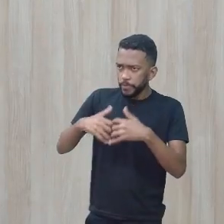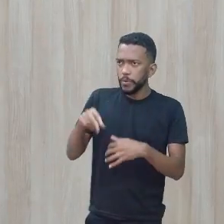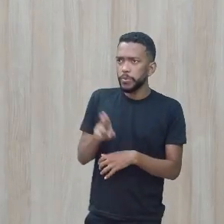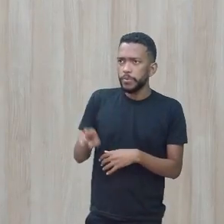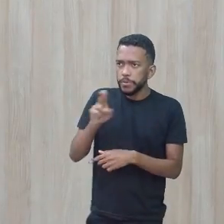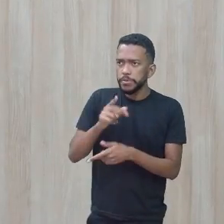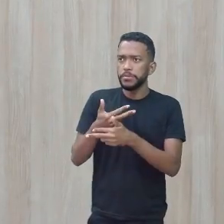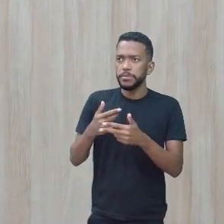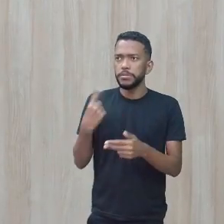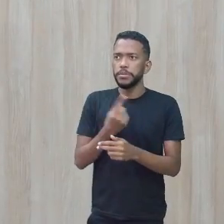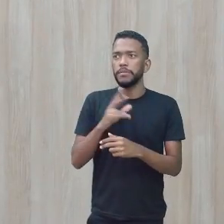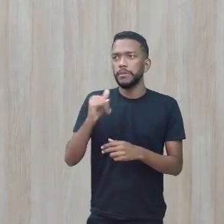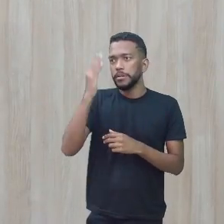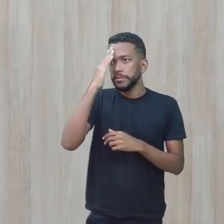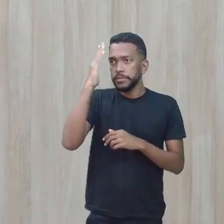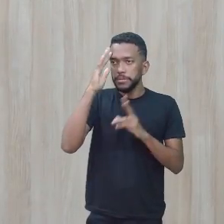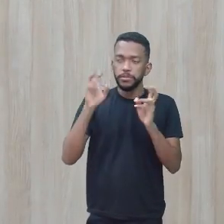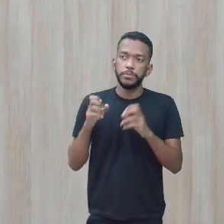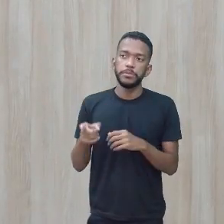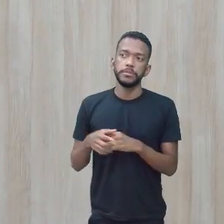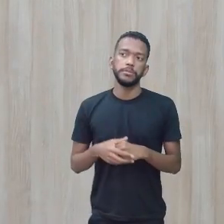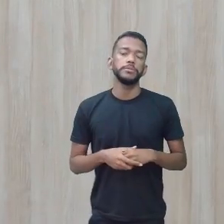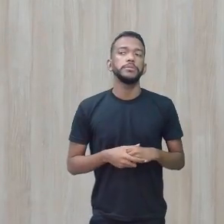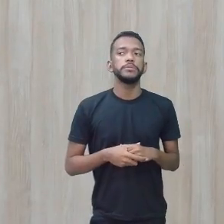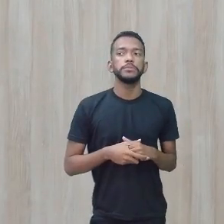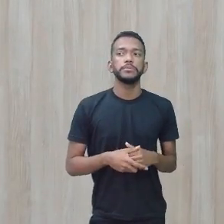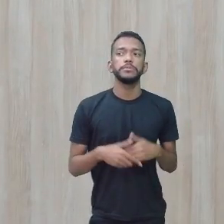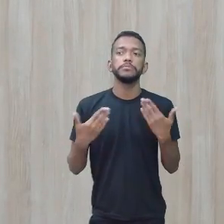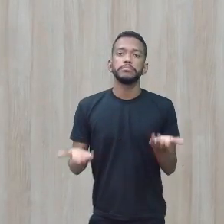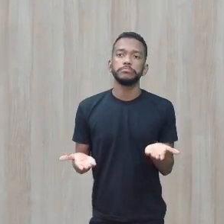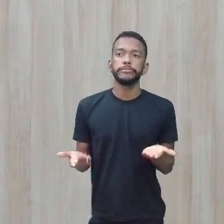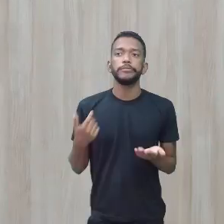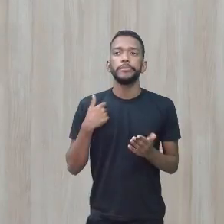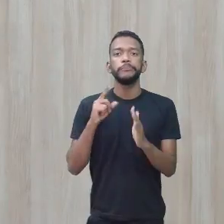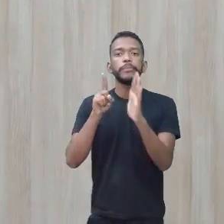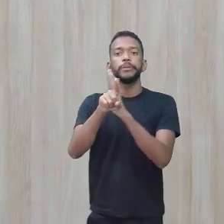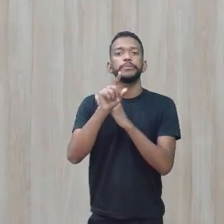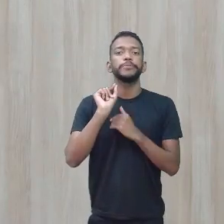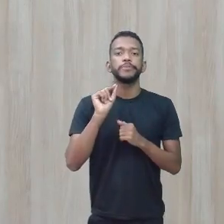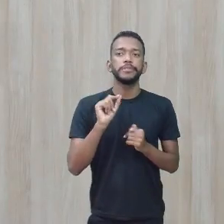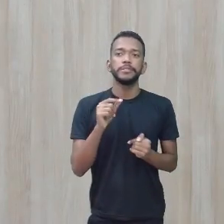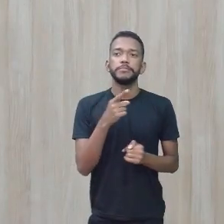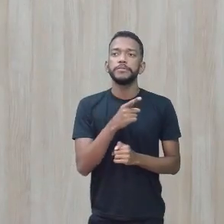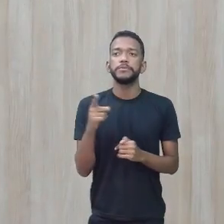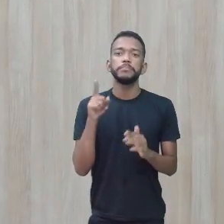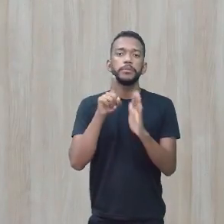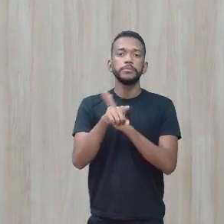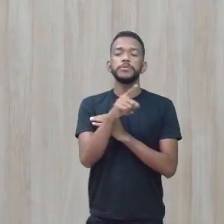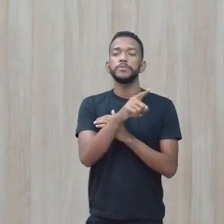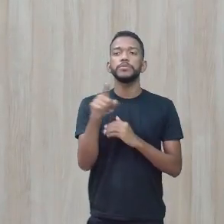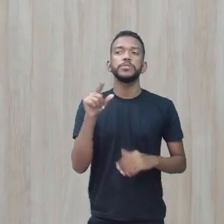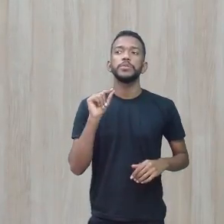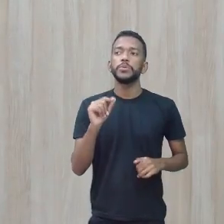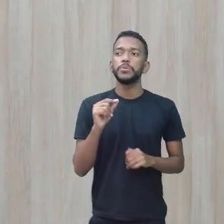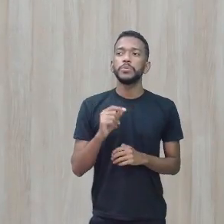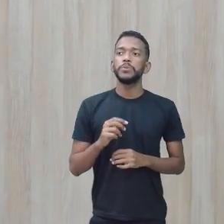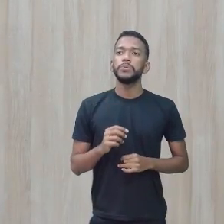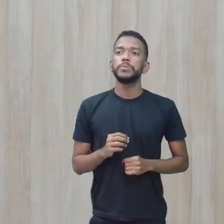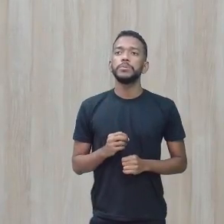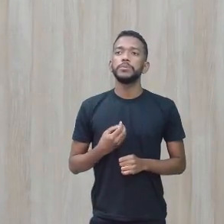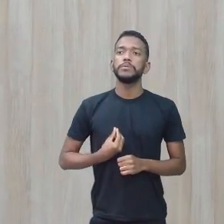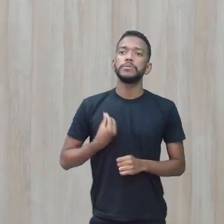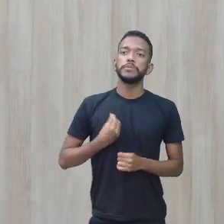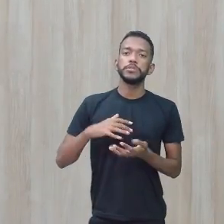um pouquinho sobre isso. E aí eu pergunto, né, para vocês, o que é essa